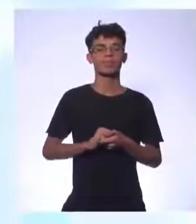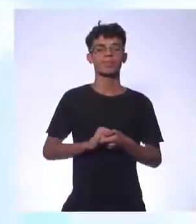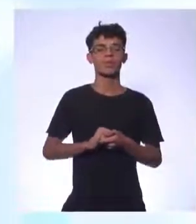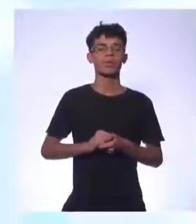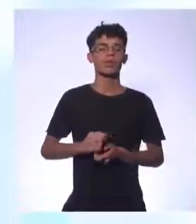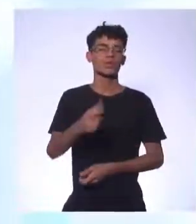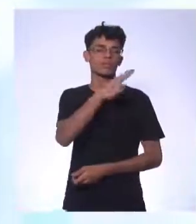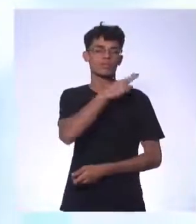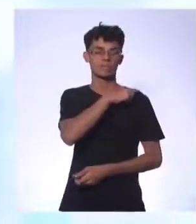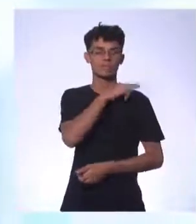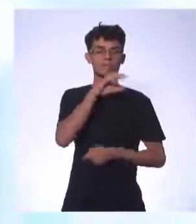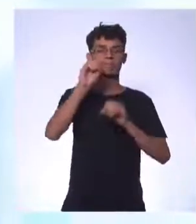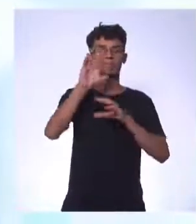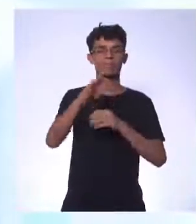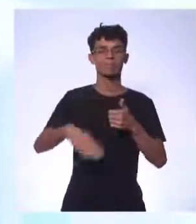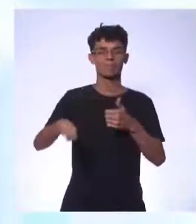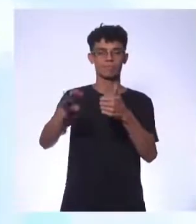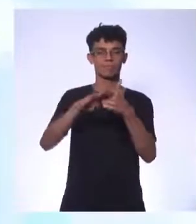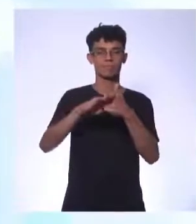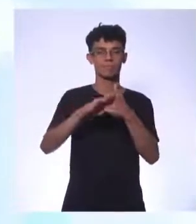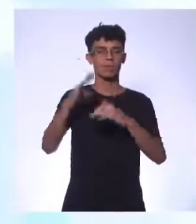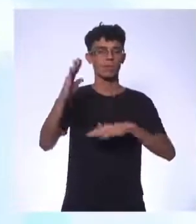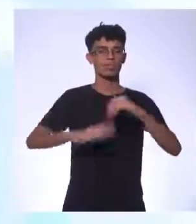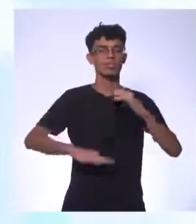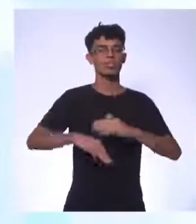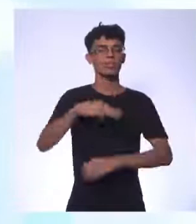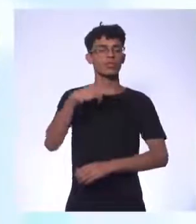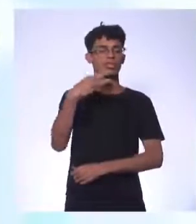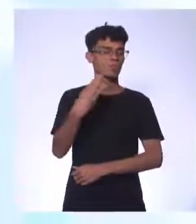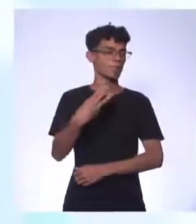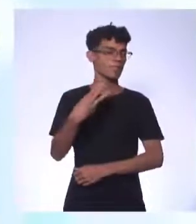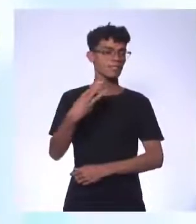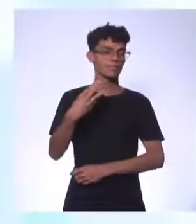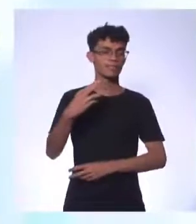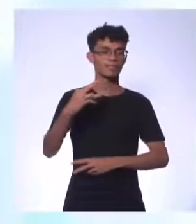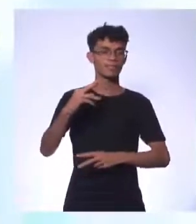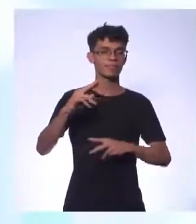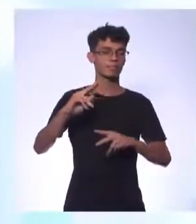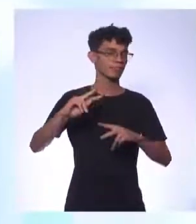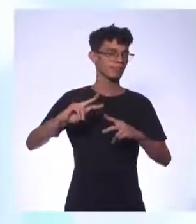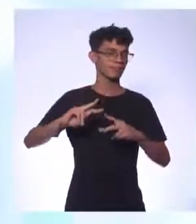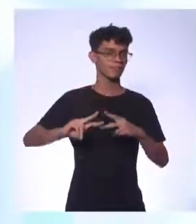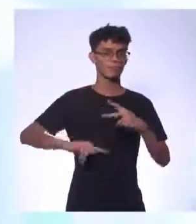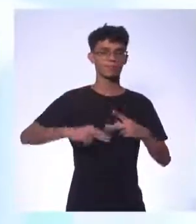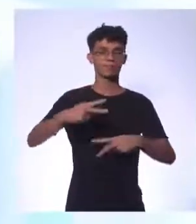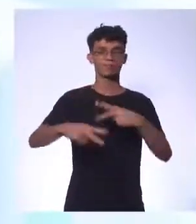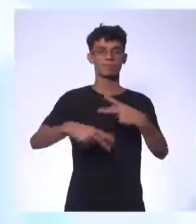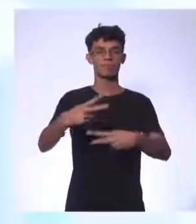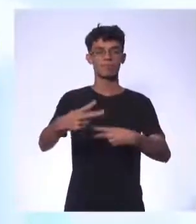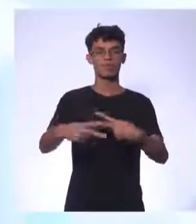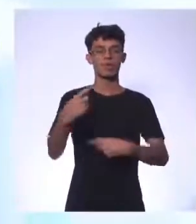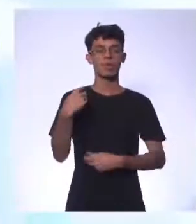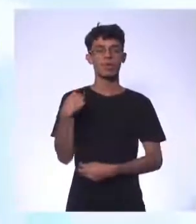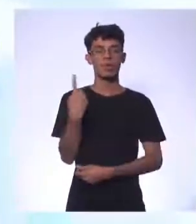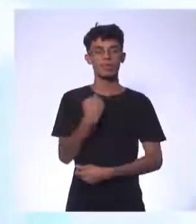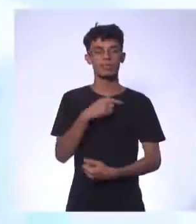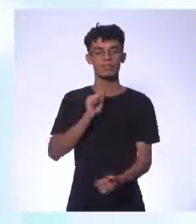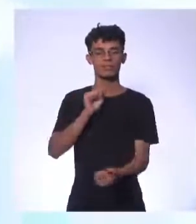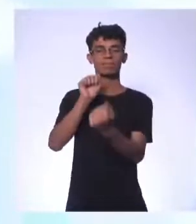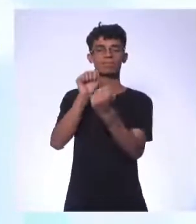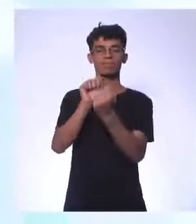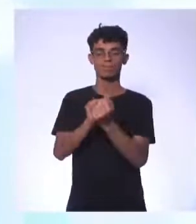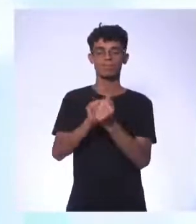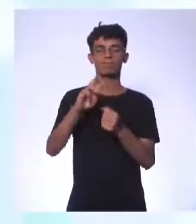série do ensino médio, a habilidade aí do terceiro bimestre, que a gente vai estar retomando com vocês nesse momento